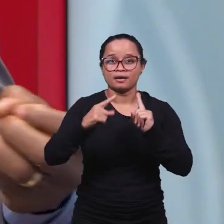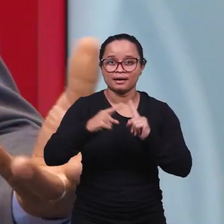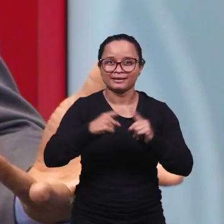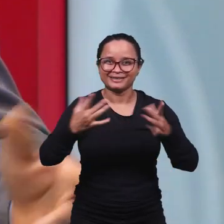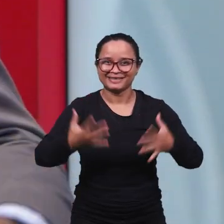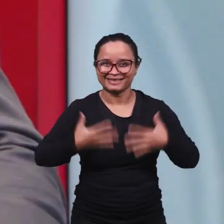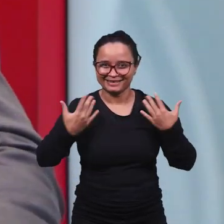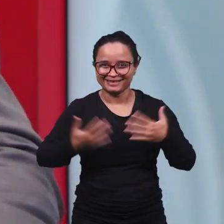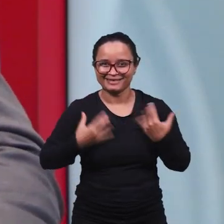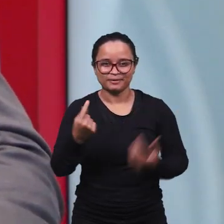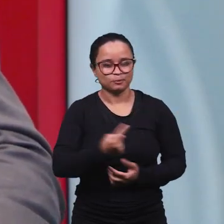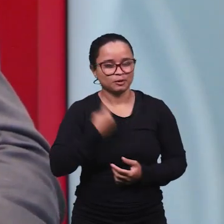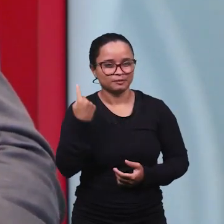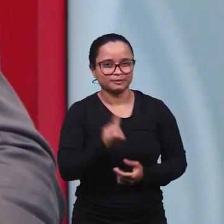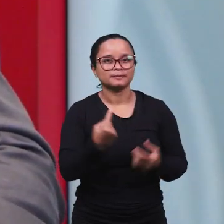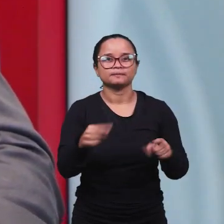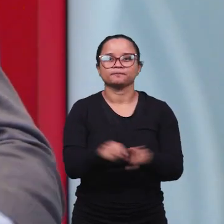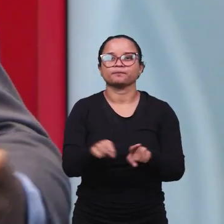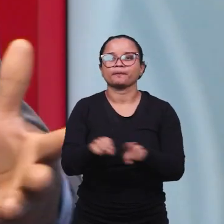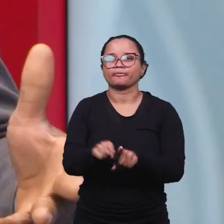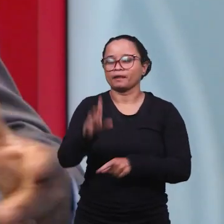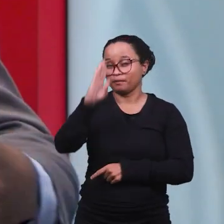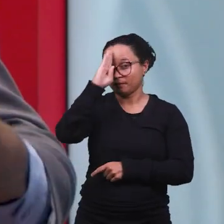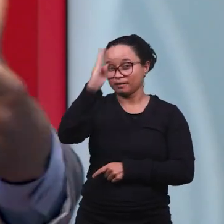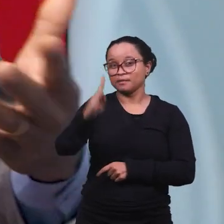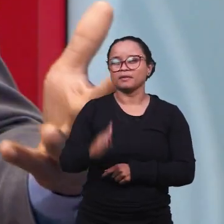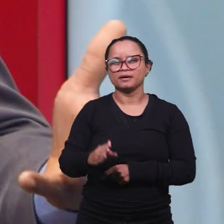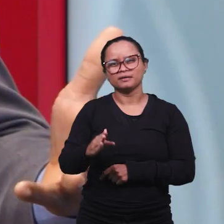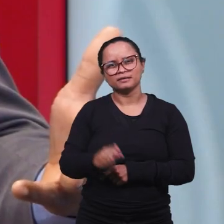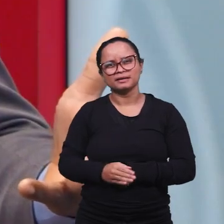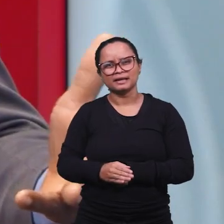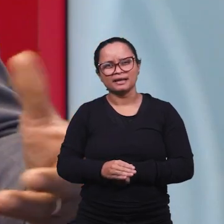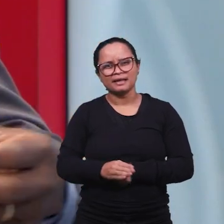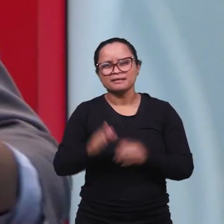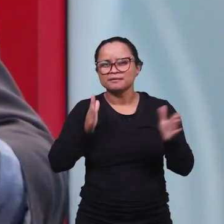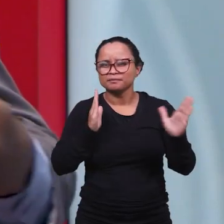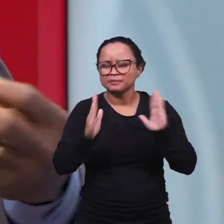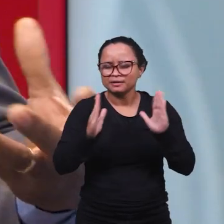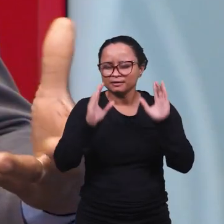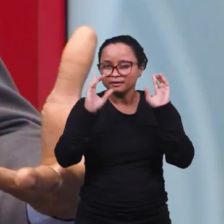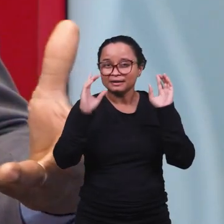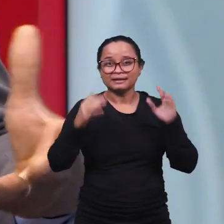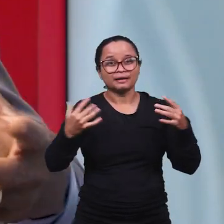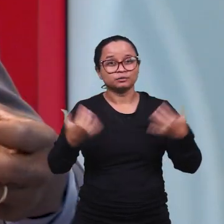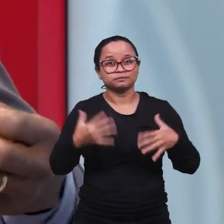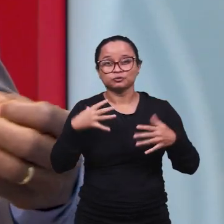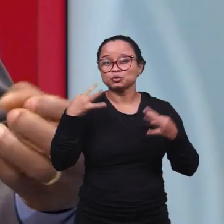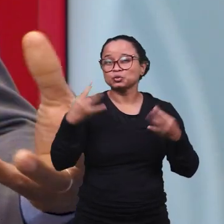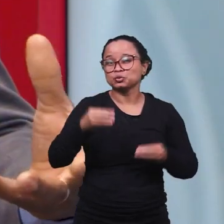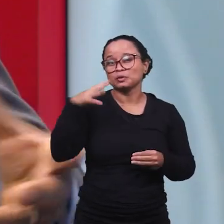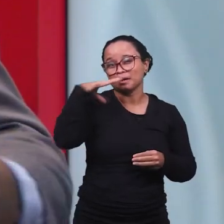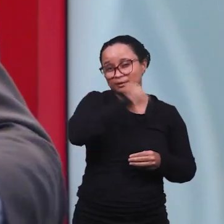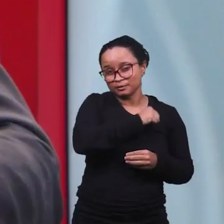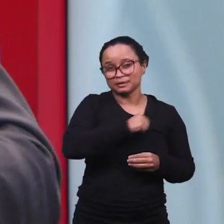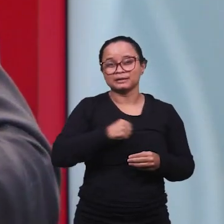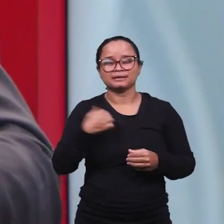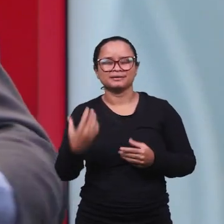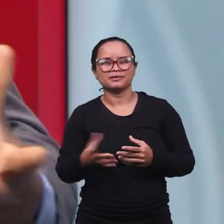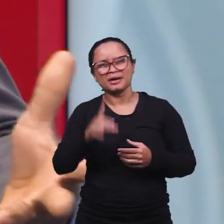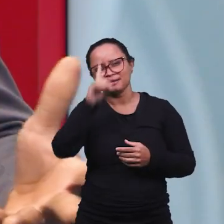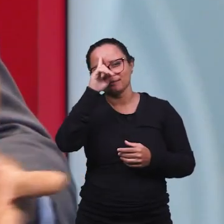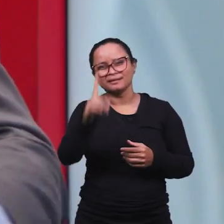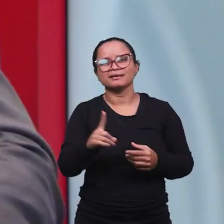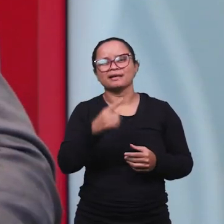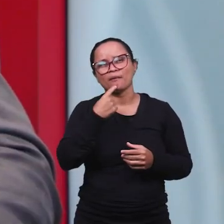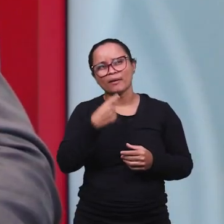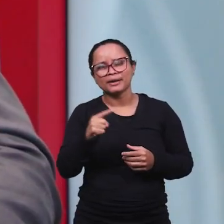igreja é uma alegria para todos nós, principalmente nesses dias tão corridos, né? Nós vivemos uns dias